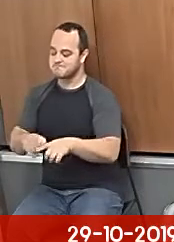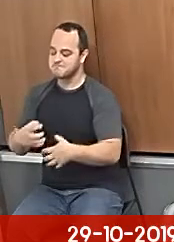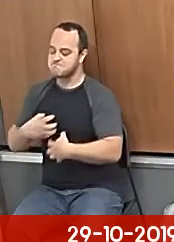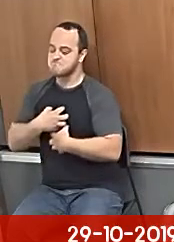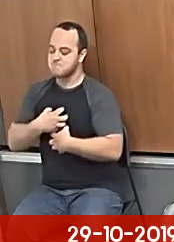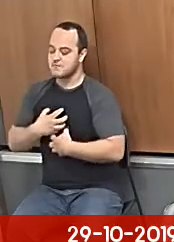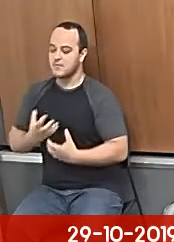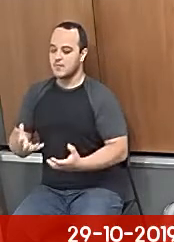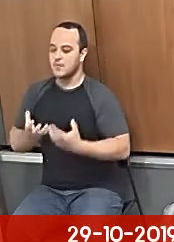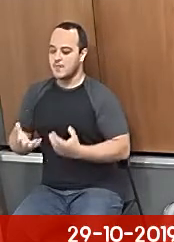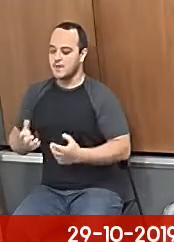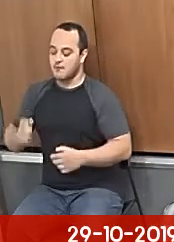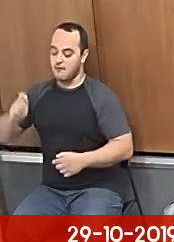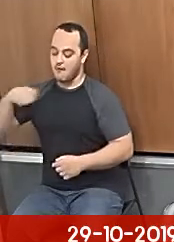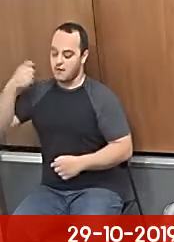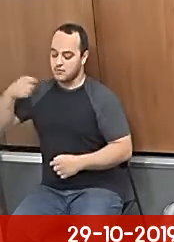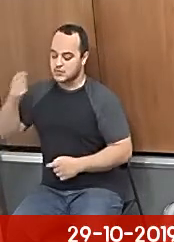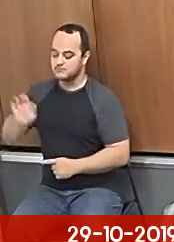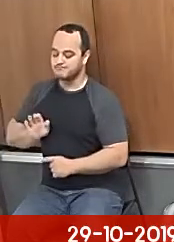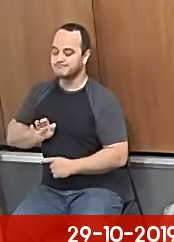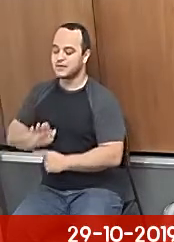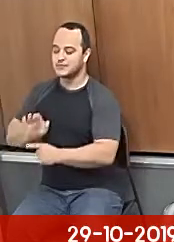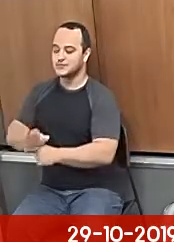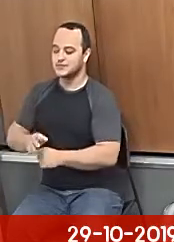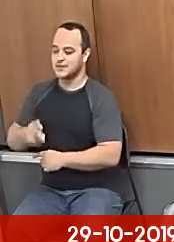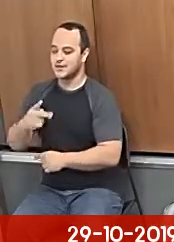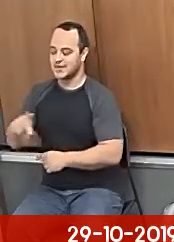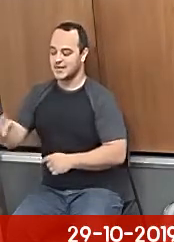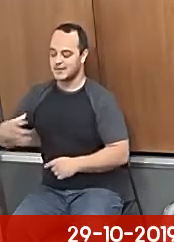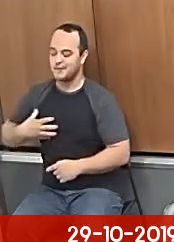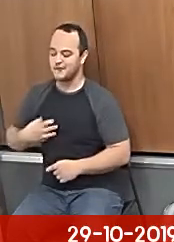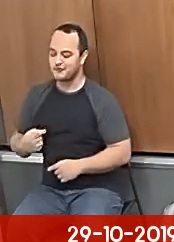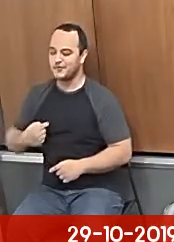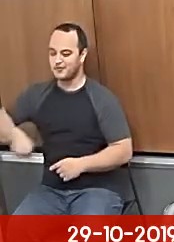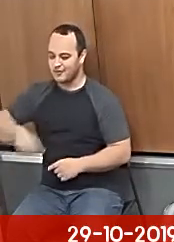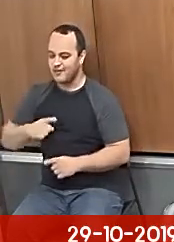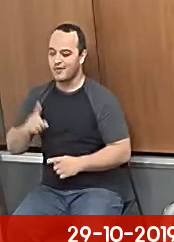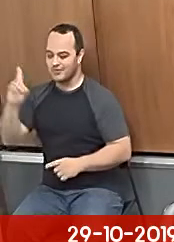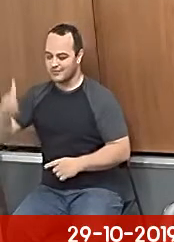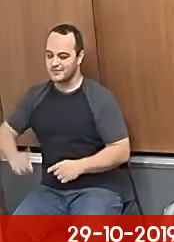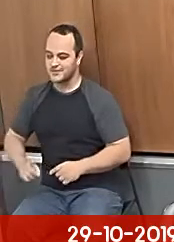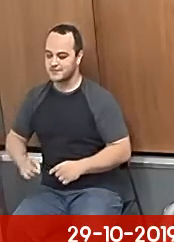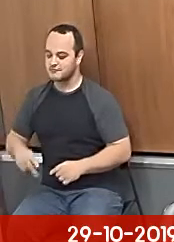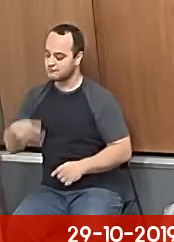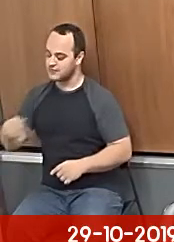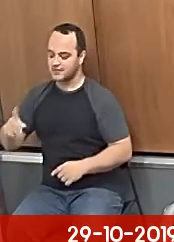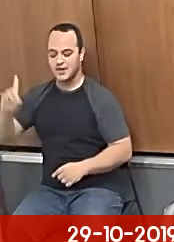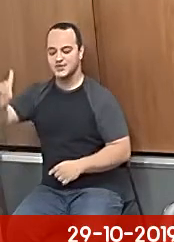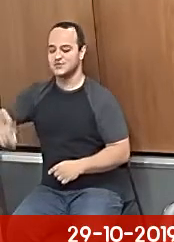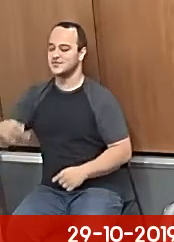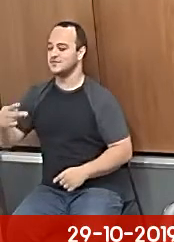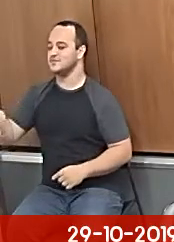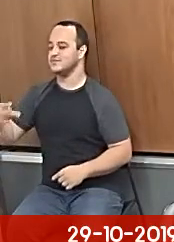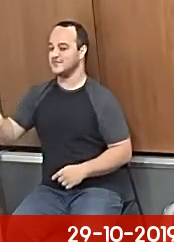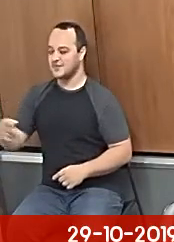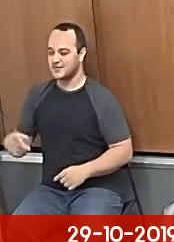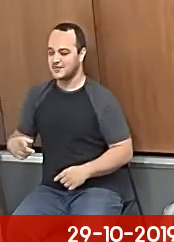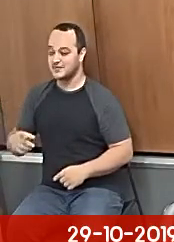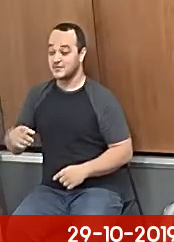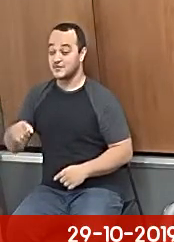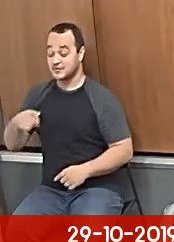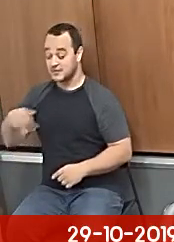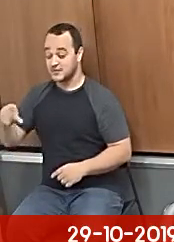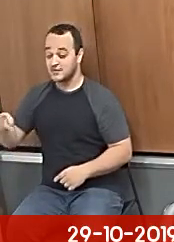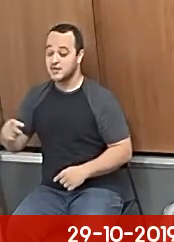mesmo levar essa associação à frente, levando nada mais digno do que a cidadania do trabalho, do